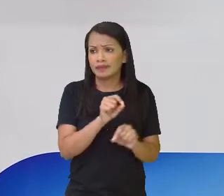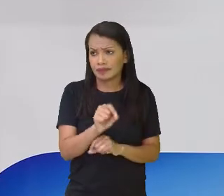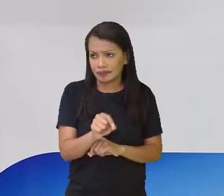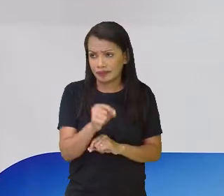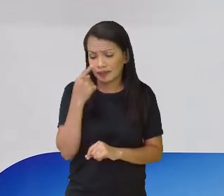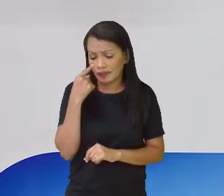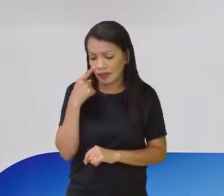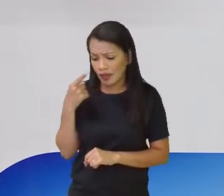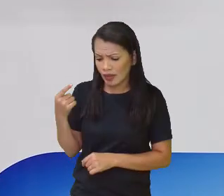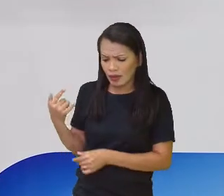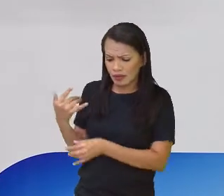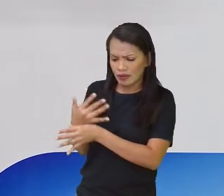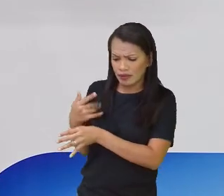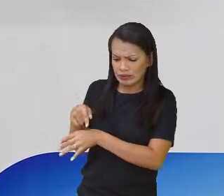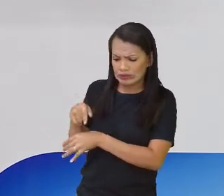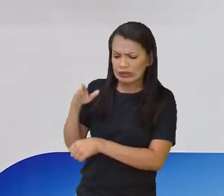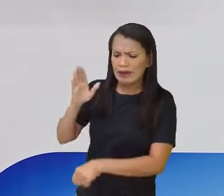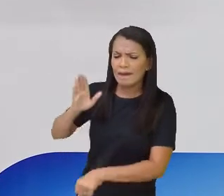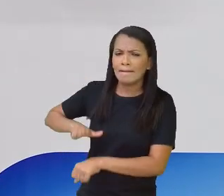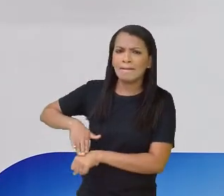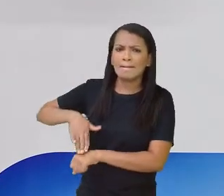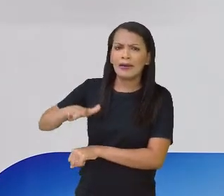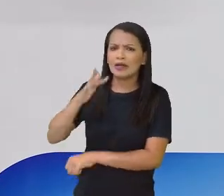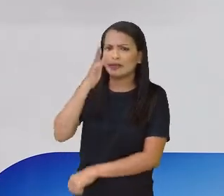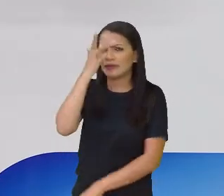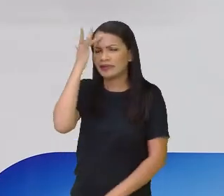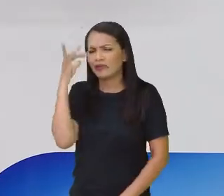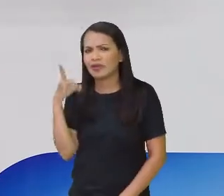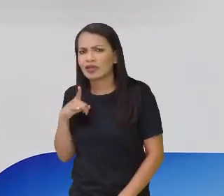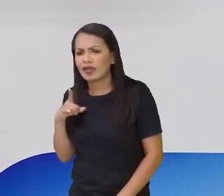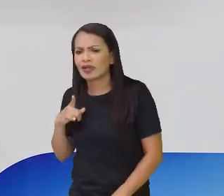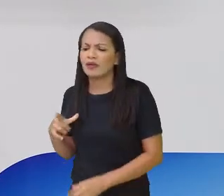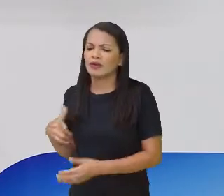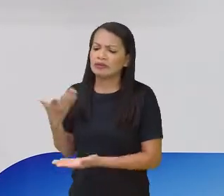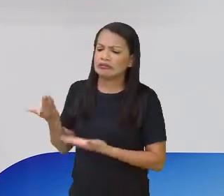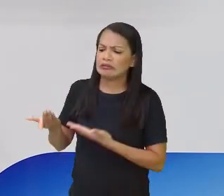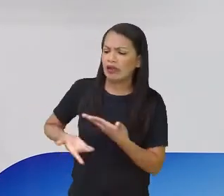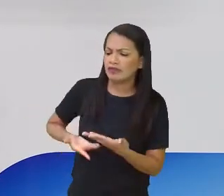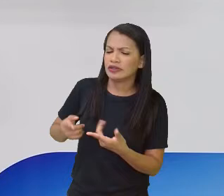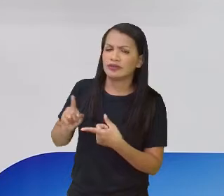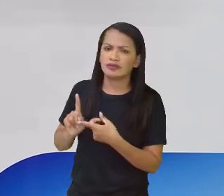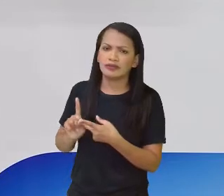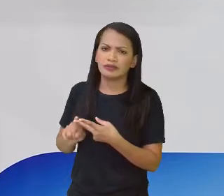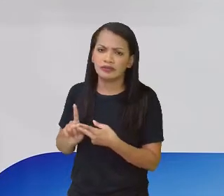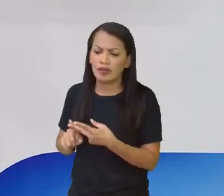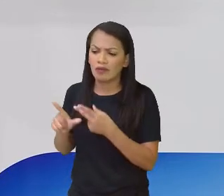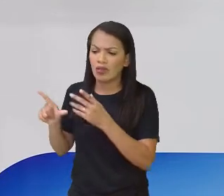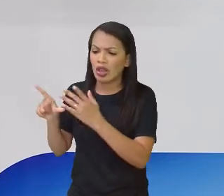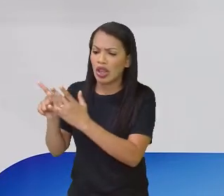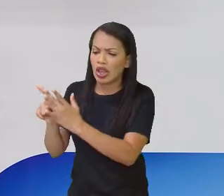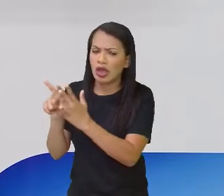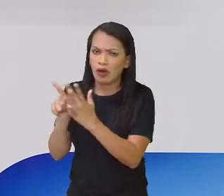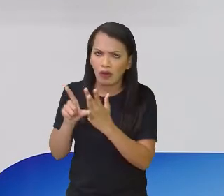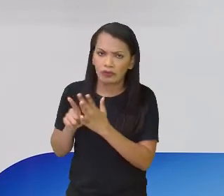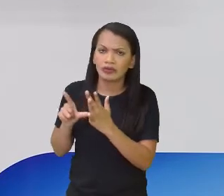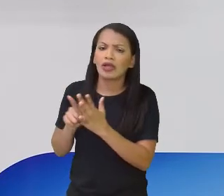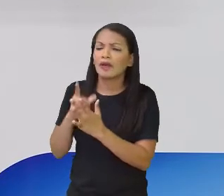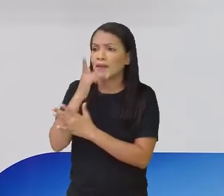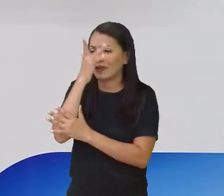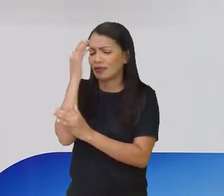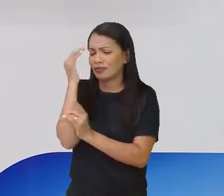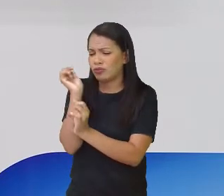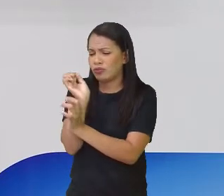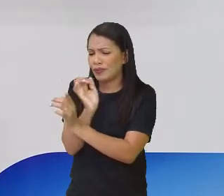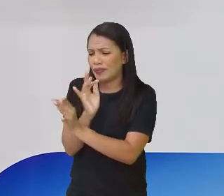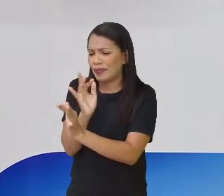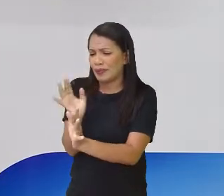mais serviços, se eu tenho mais lojas, mais comércio, tudo isso vai fazer com que tenham mais pessoas circulando